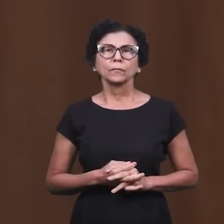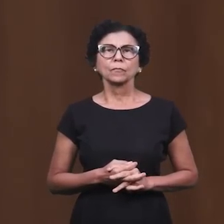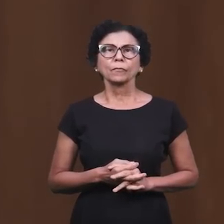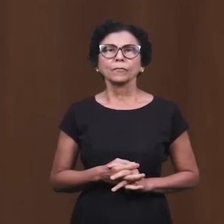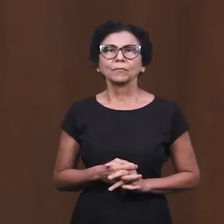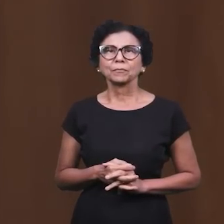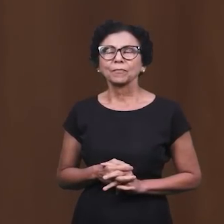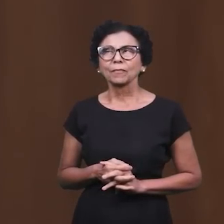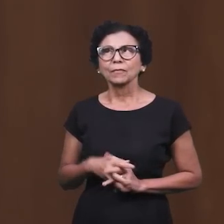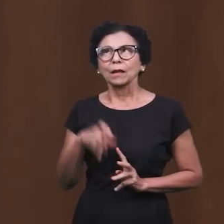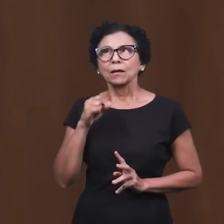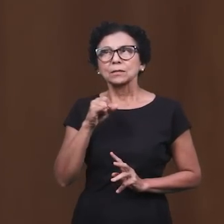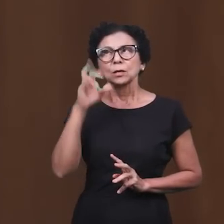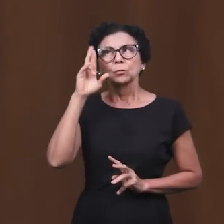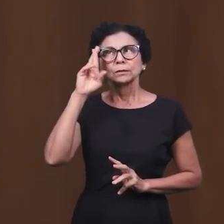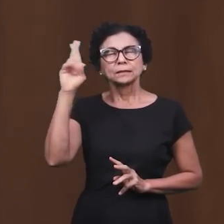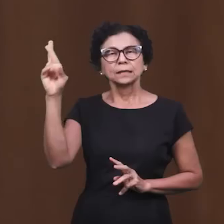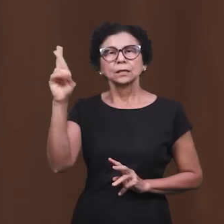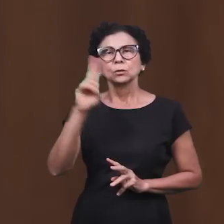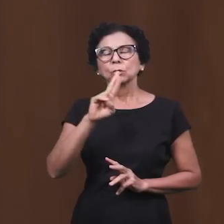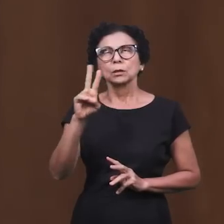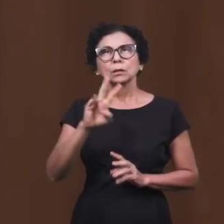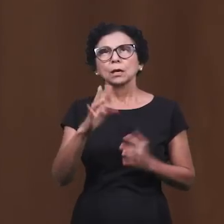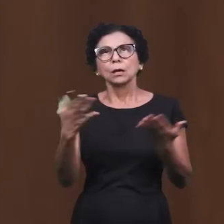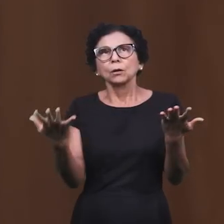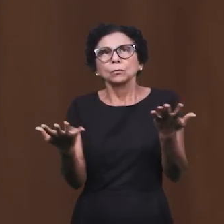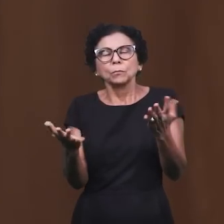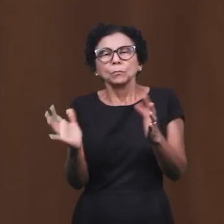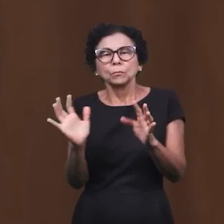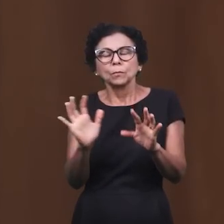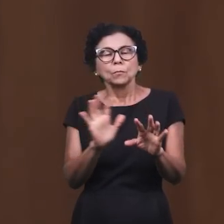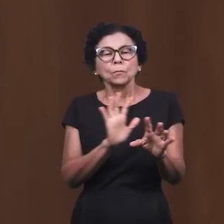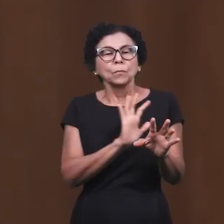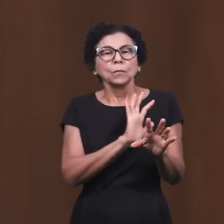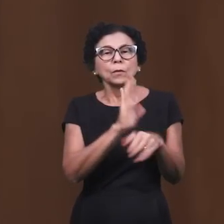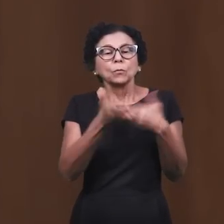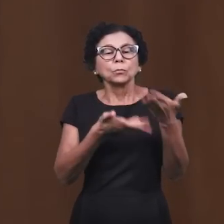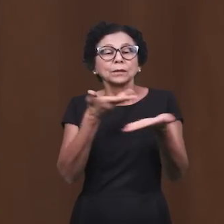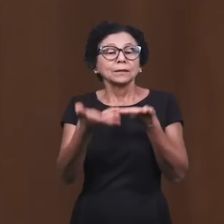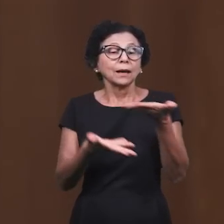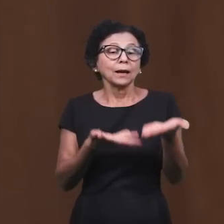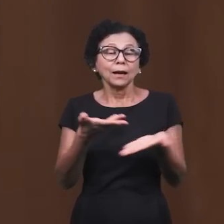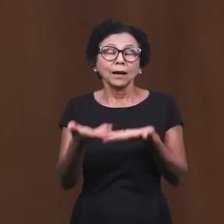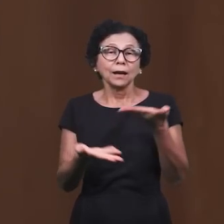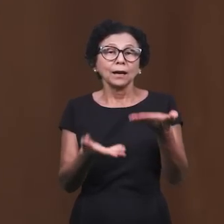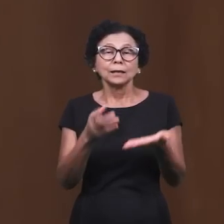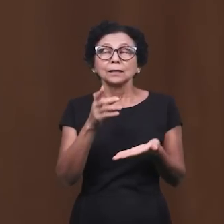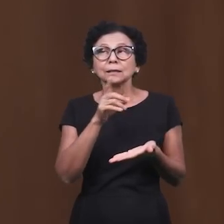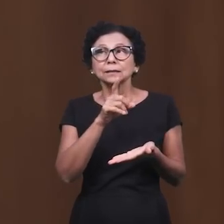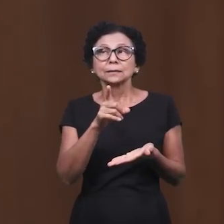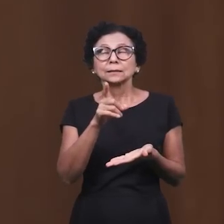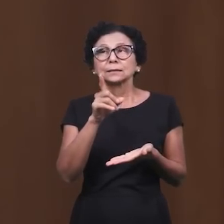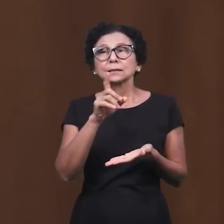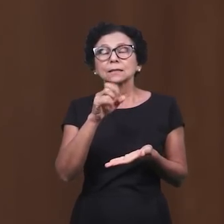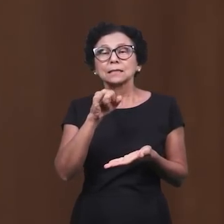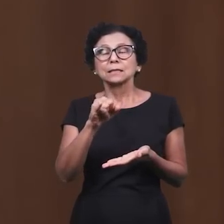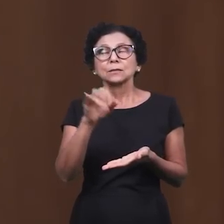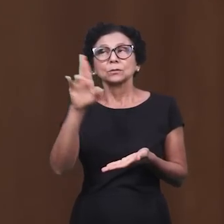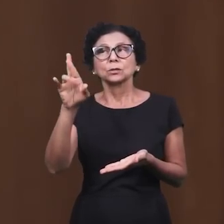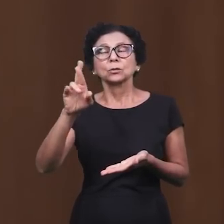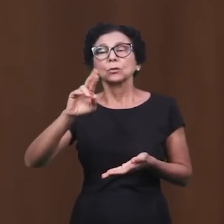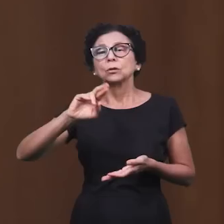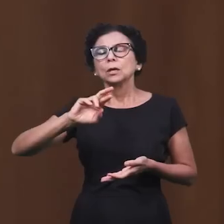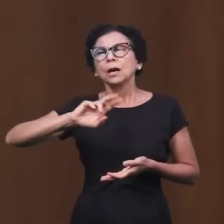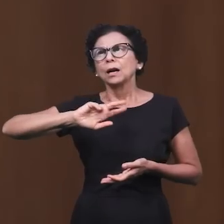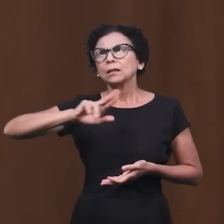não edificar a casa, né, se ele não proteger a cidade, então se ele não estiver no centro, como o Guilherme bem disse, né,